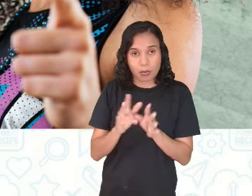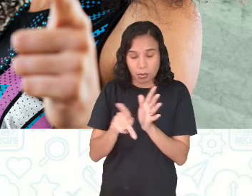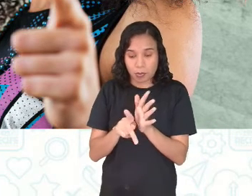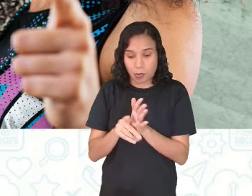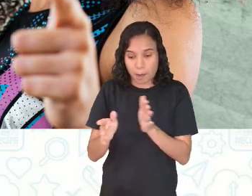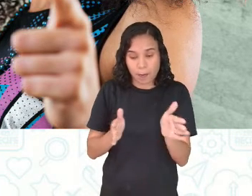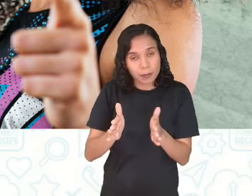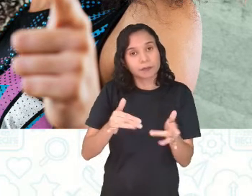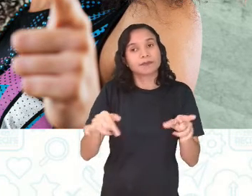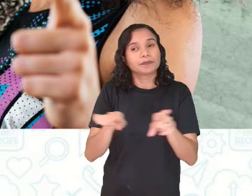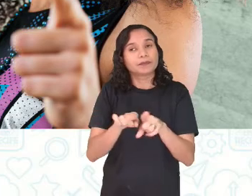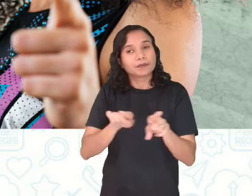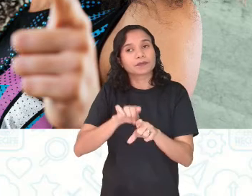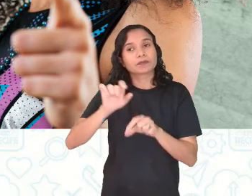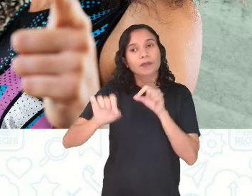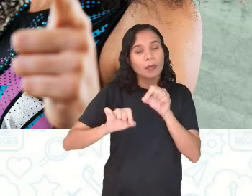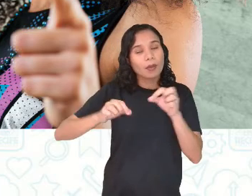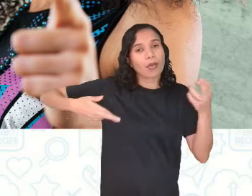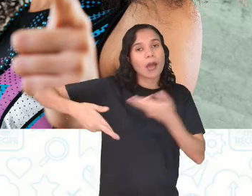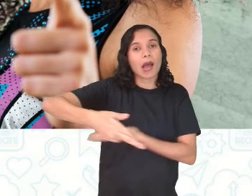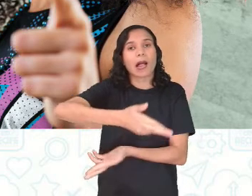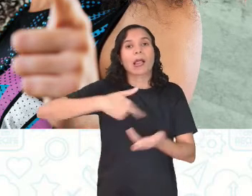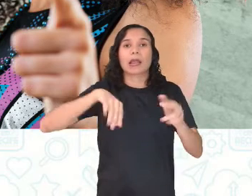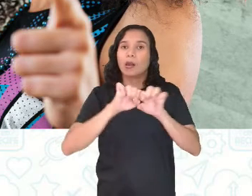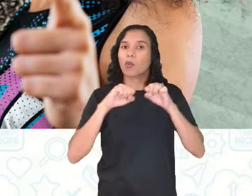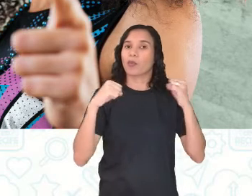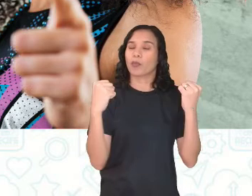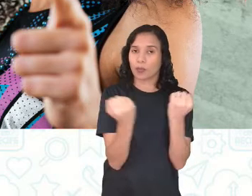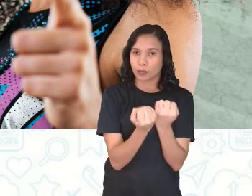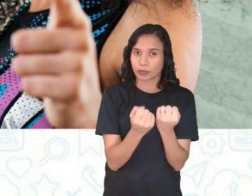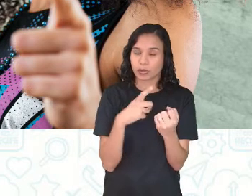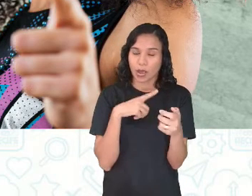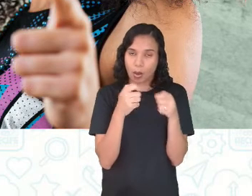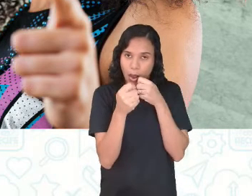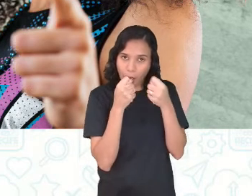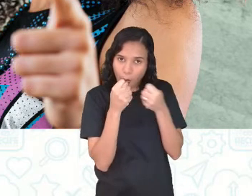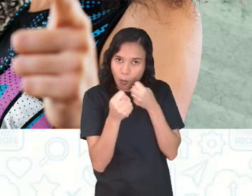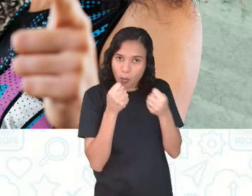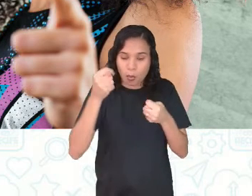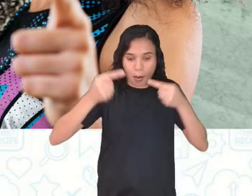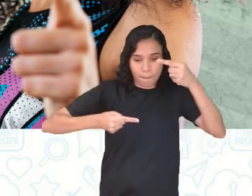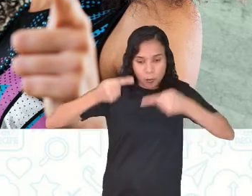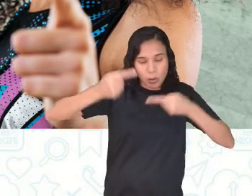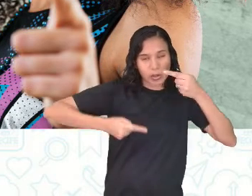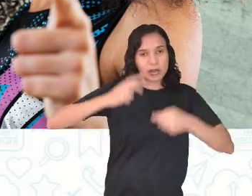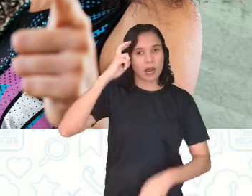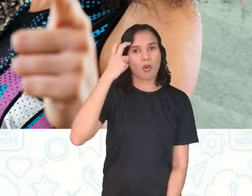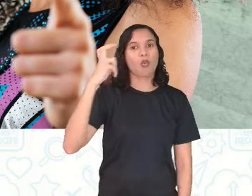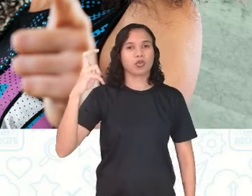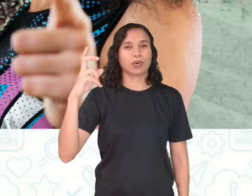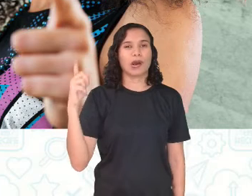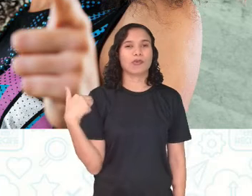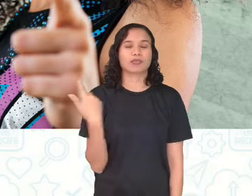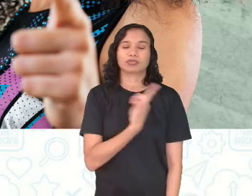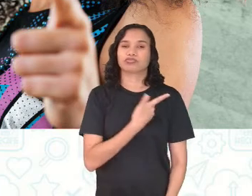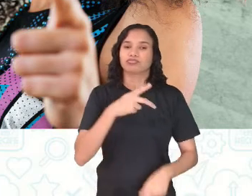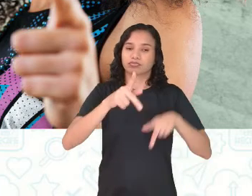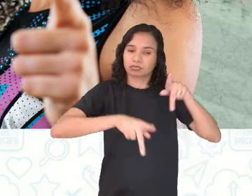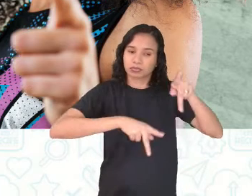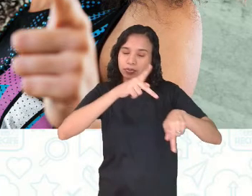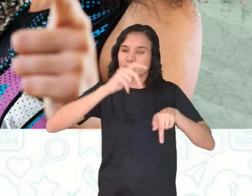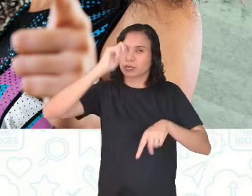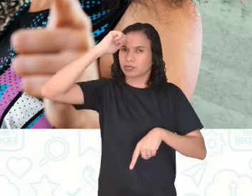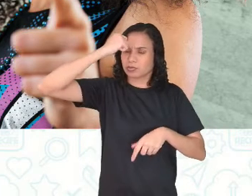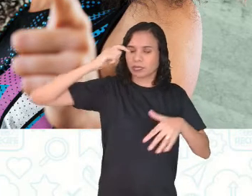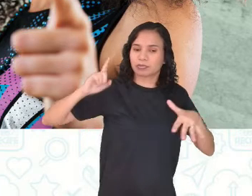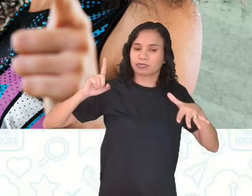escravidão, como também nas relações sociais, econômicas, políticas e culturais, as quais as populações negras